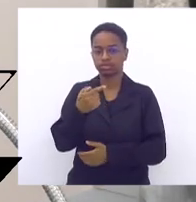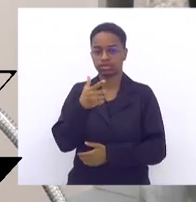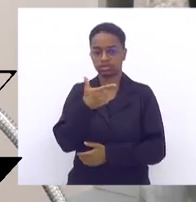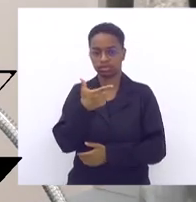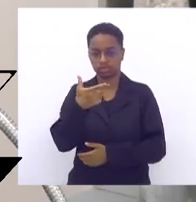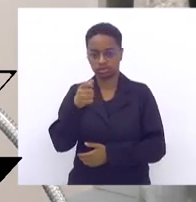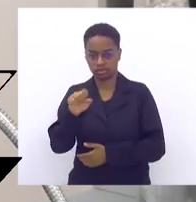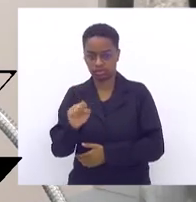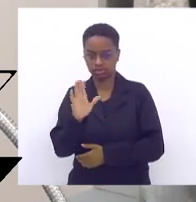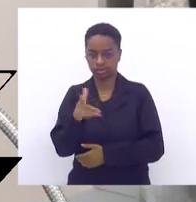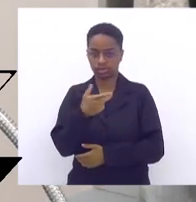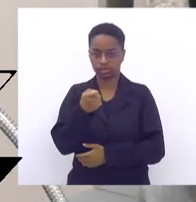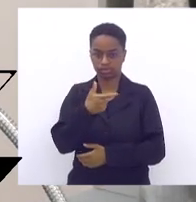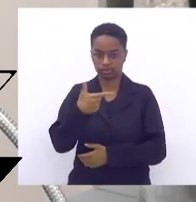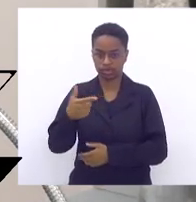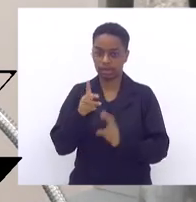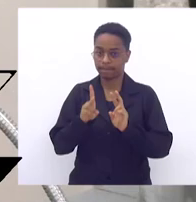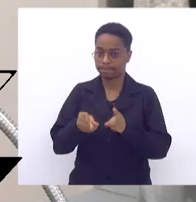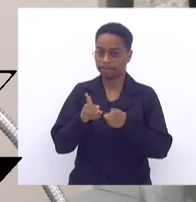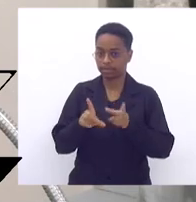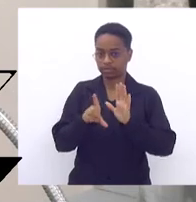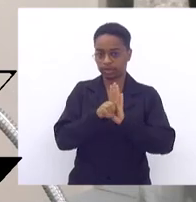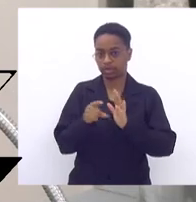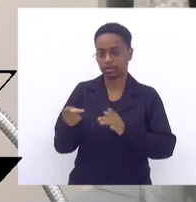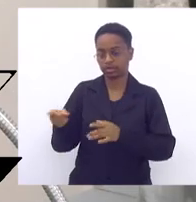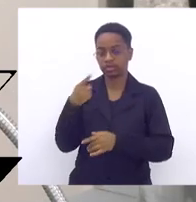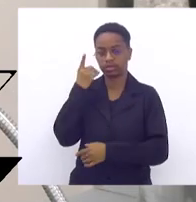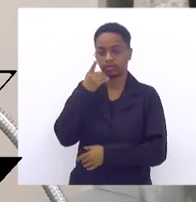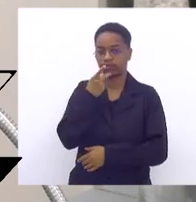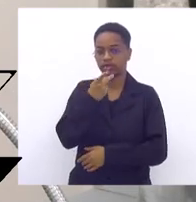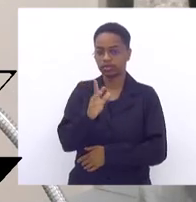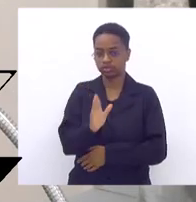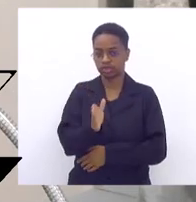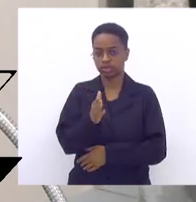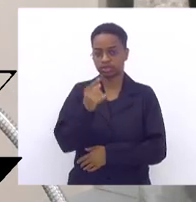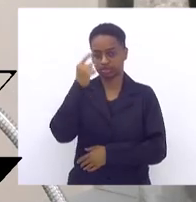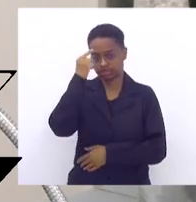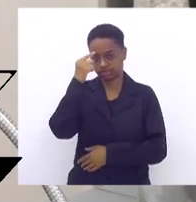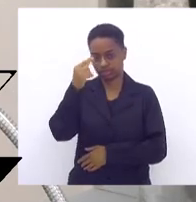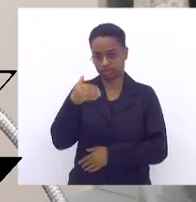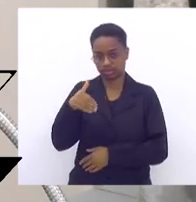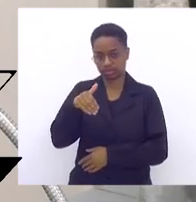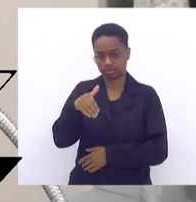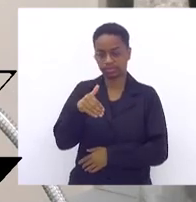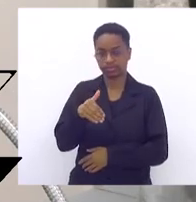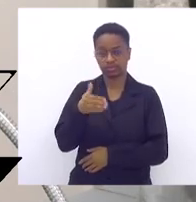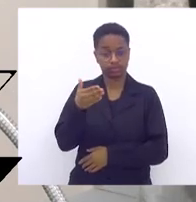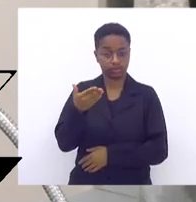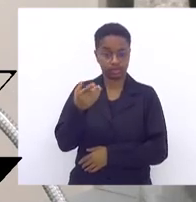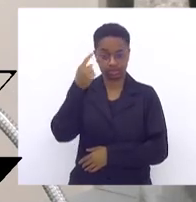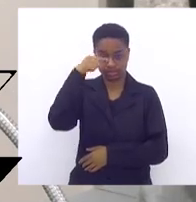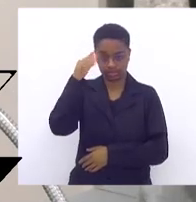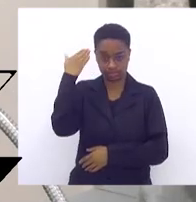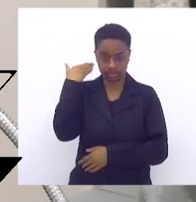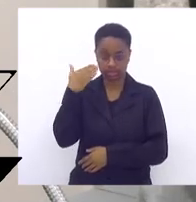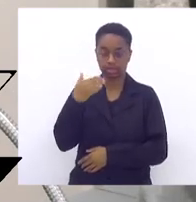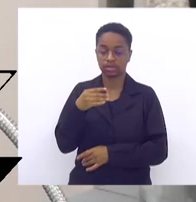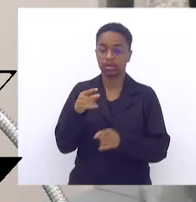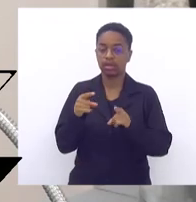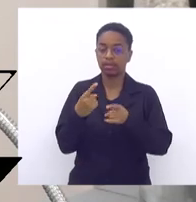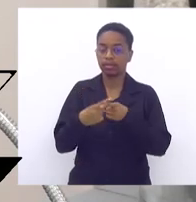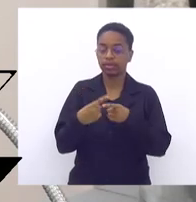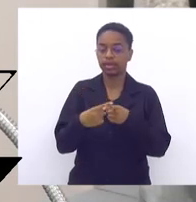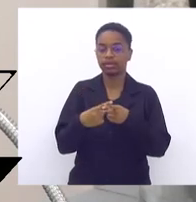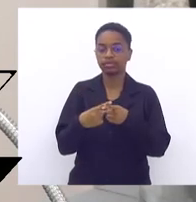fala da mesma lei. Foi o que o deputado Mink levantou lá essa semana em plenário. Então, parecer pela anexação, que leva a